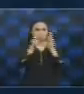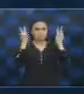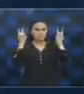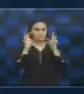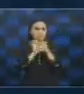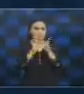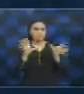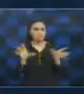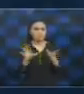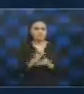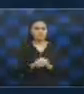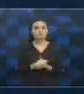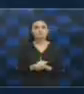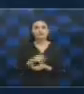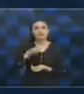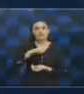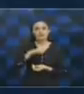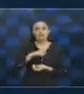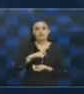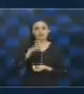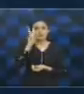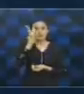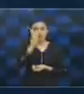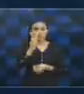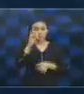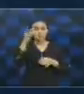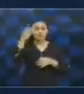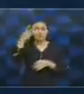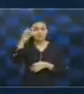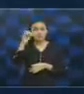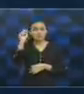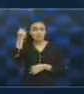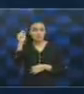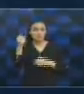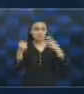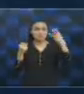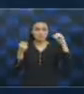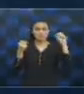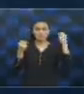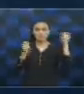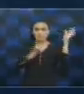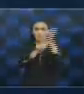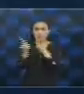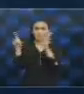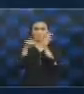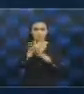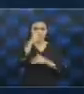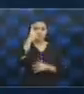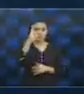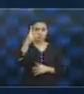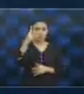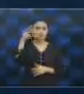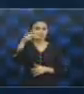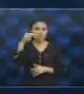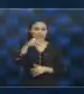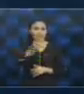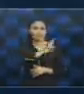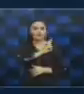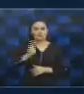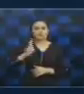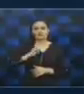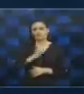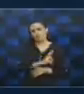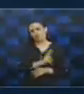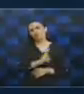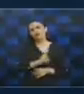livre. Aqui serão duas rodadas, com tempo de 30 segundos para cada pergunta, 2 minutos para cada resposta e 1 minuto